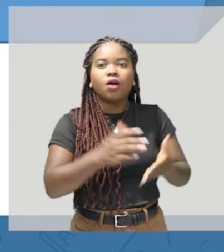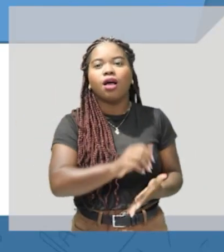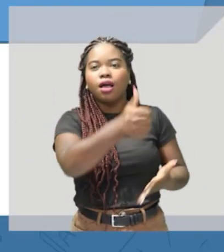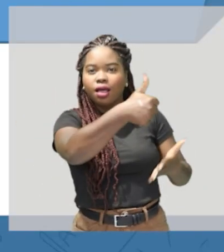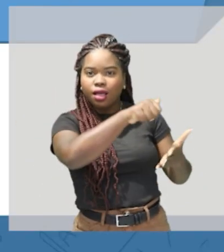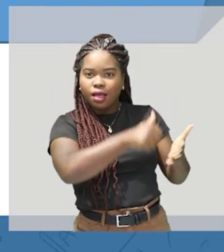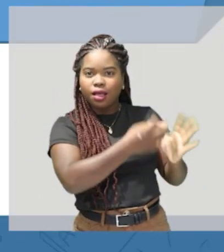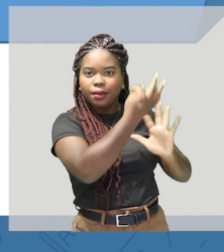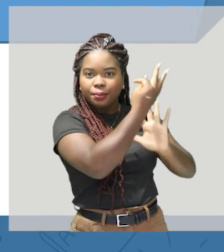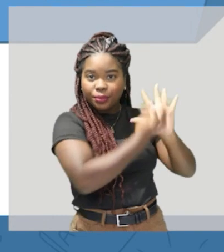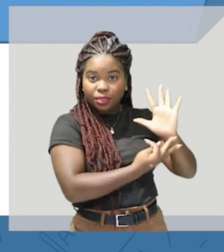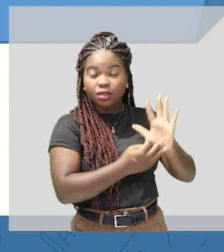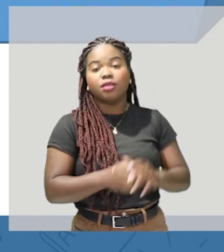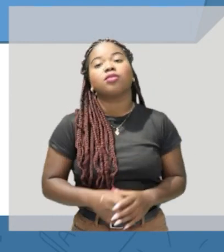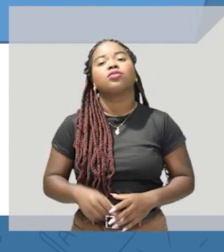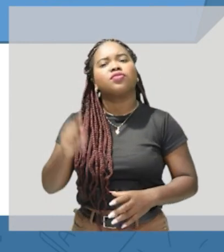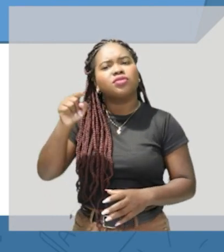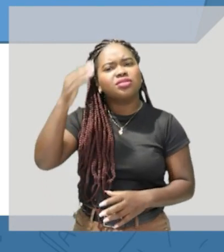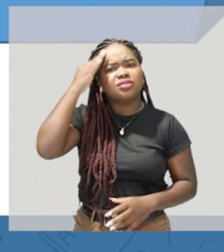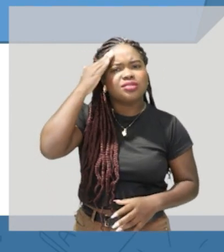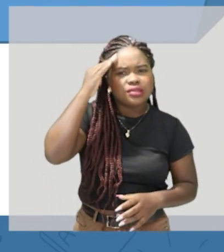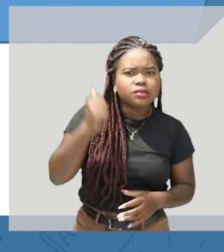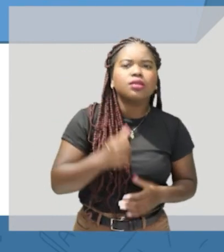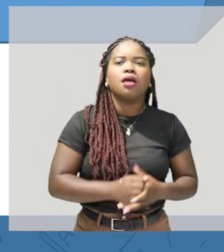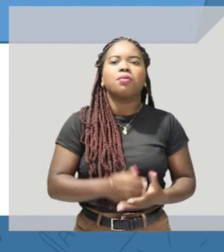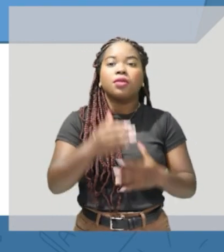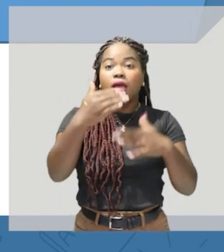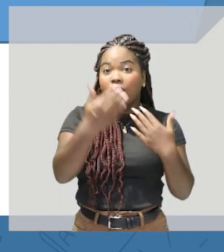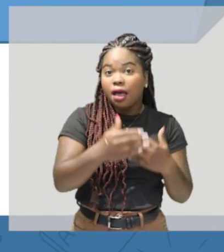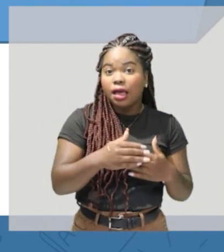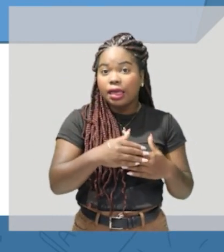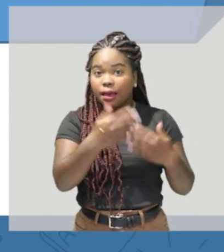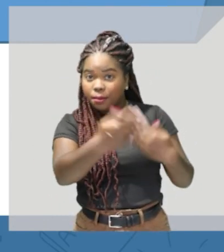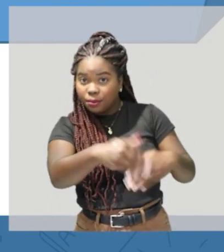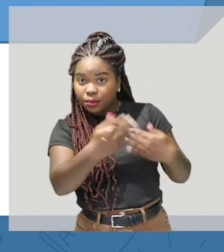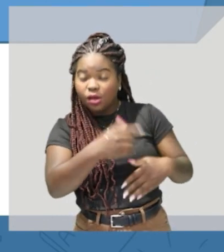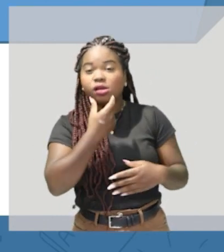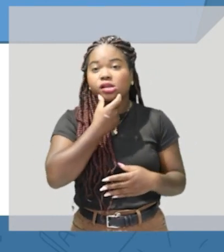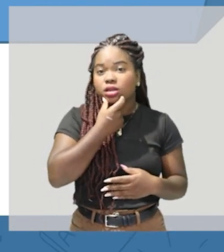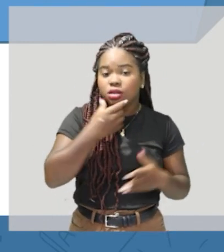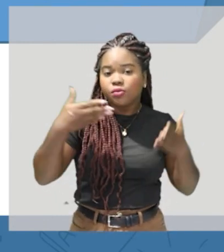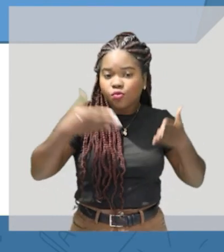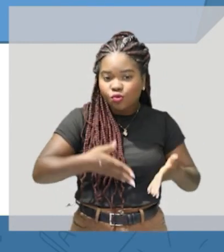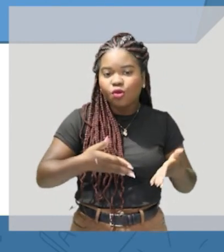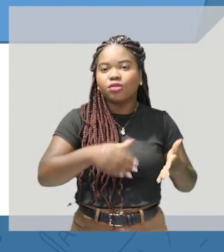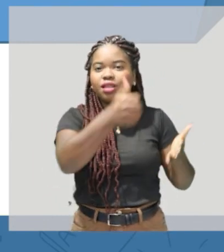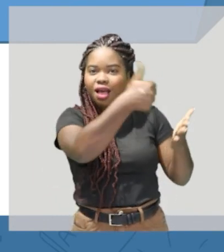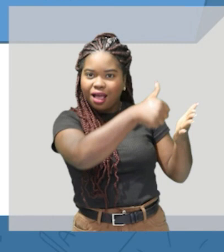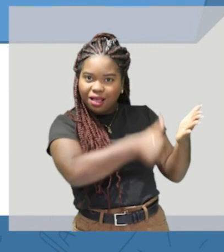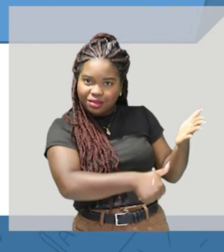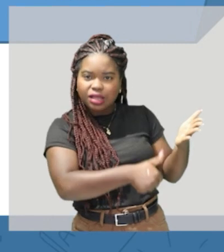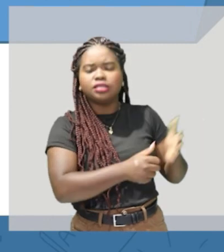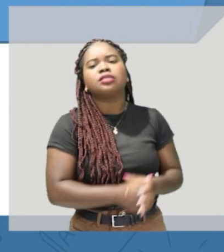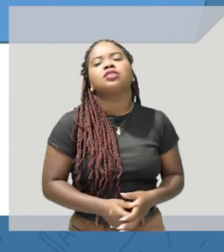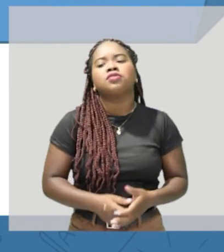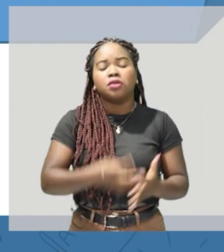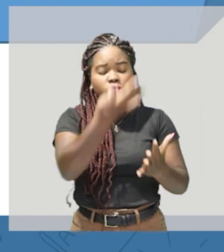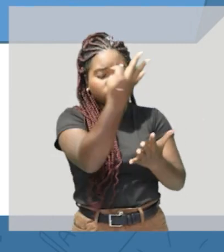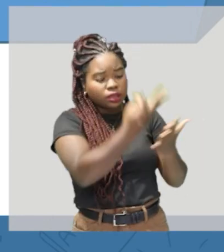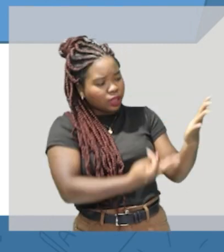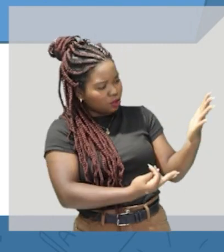textual. Como vocês sabem, a prova de inglês tem o foco na interpretação. Você vai analisar o texto,